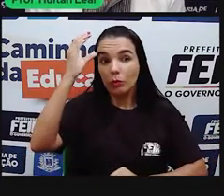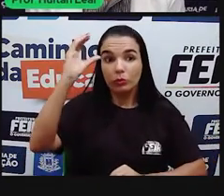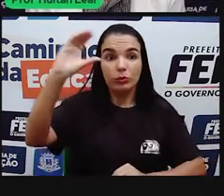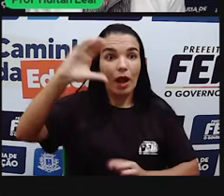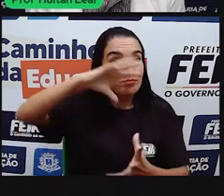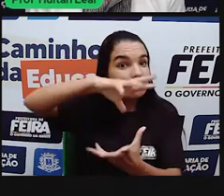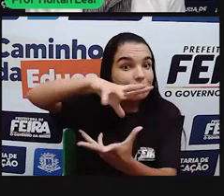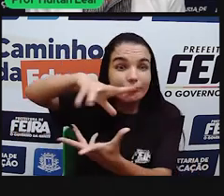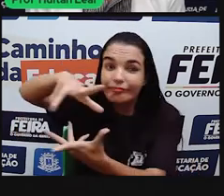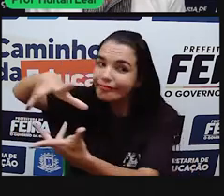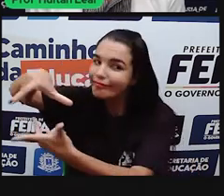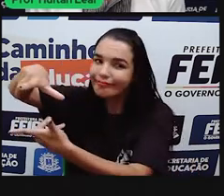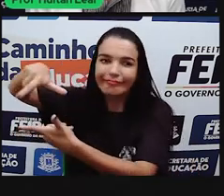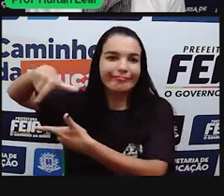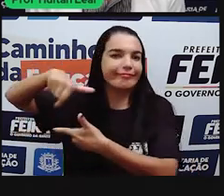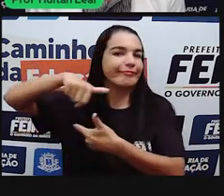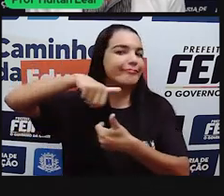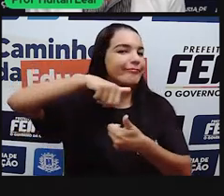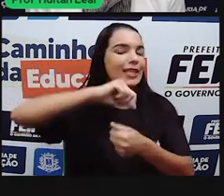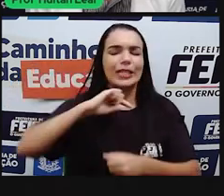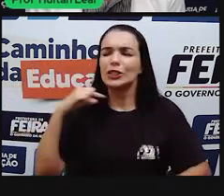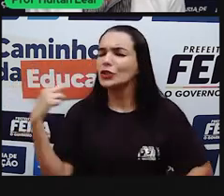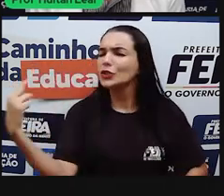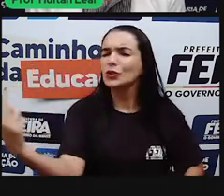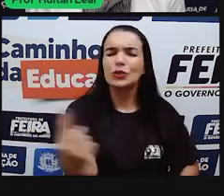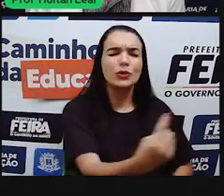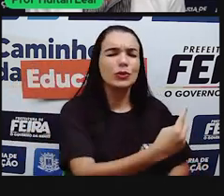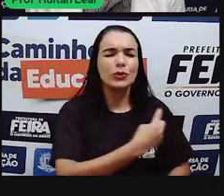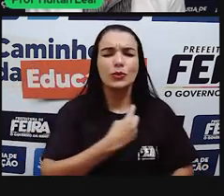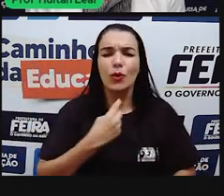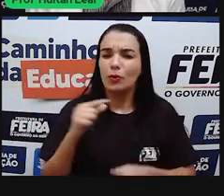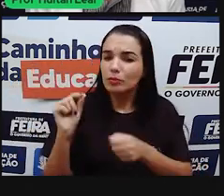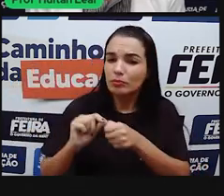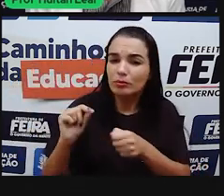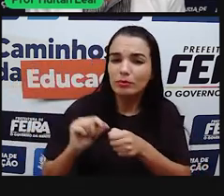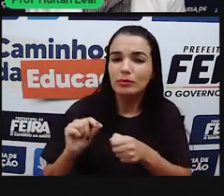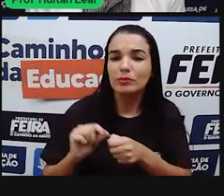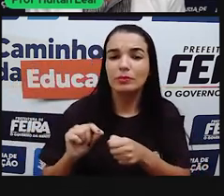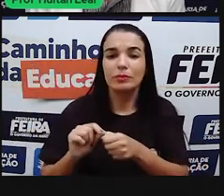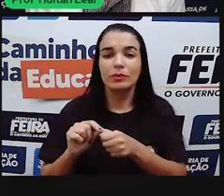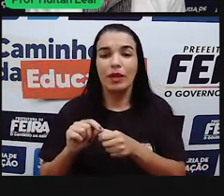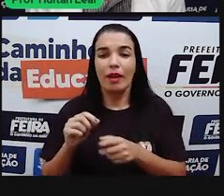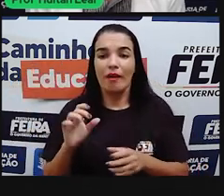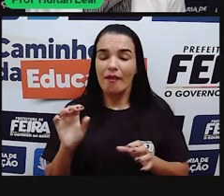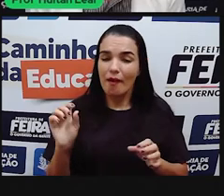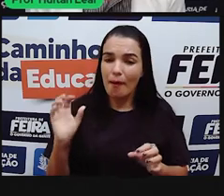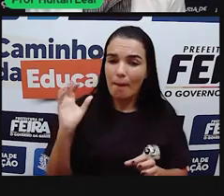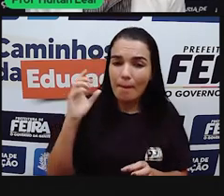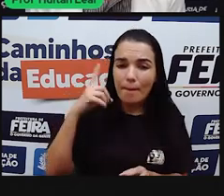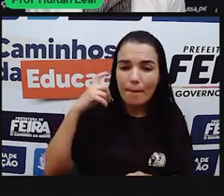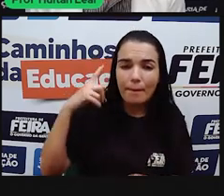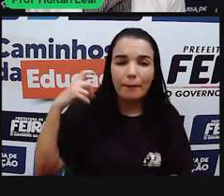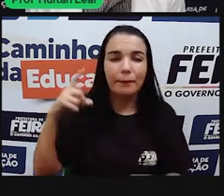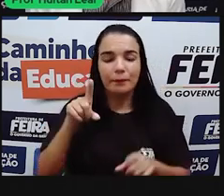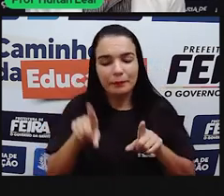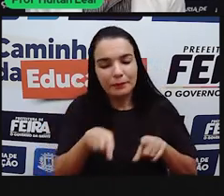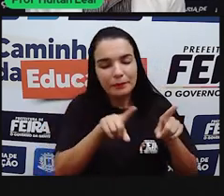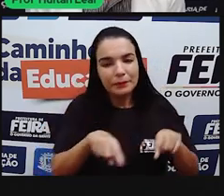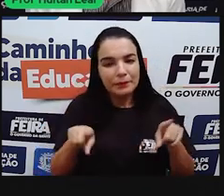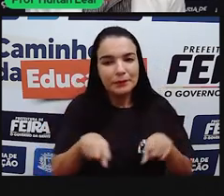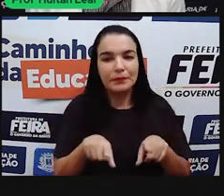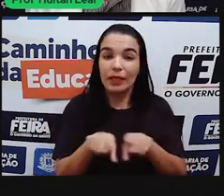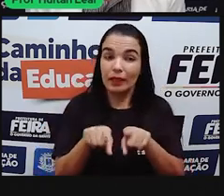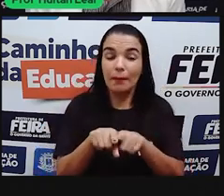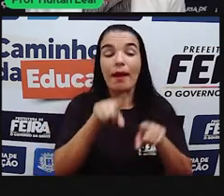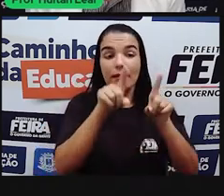universal. Todo mundo se faz música, canções, não é? A canção, que é também